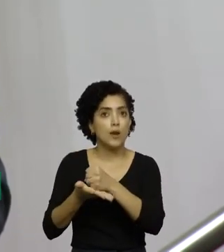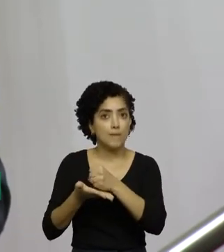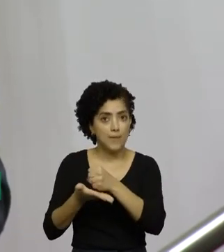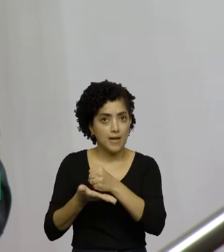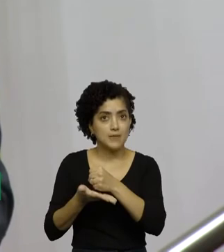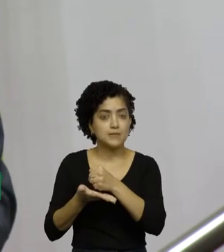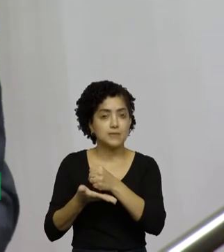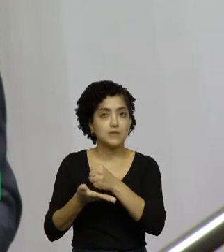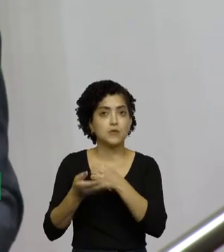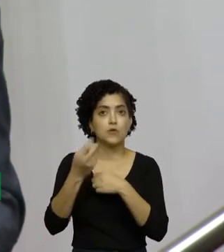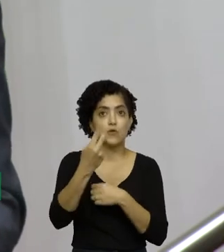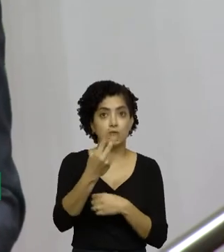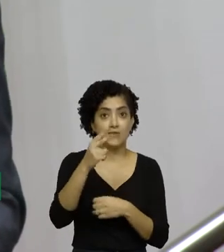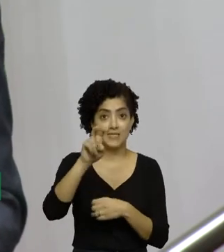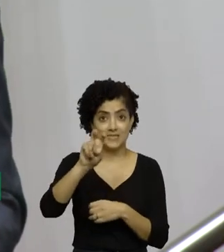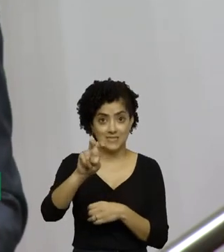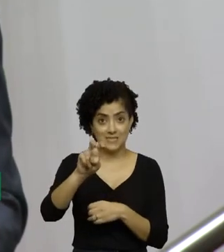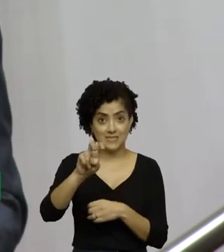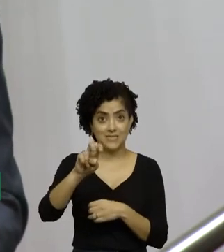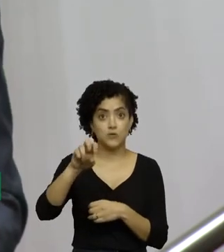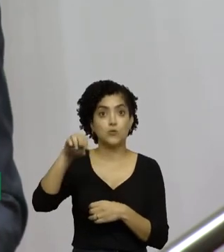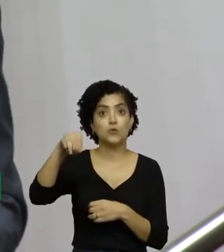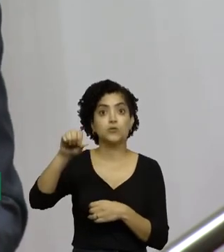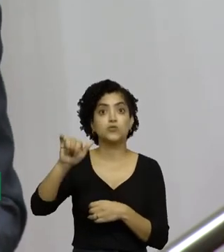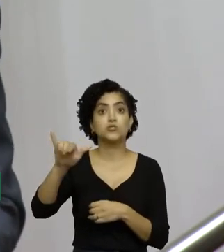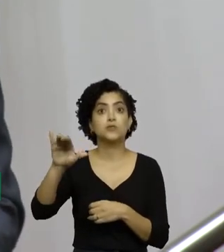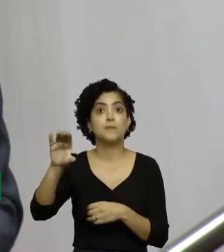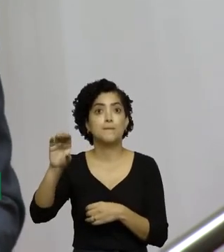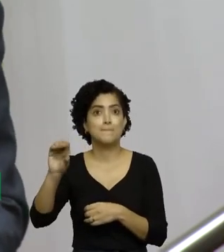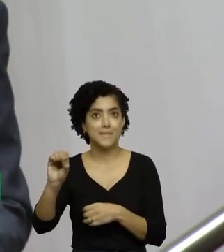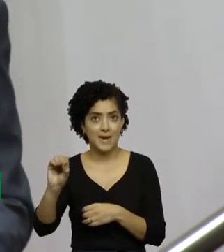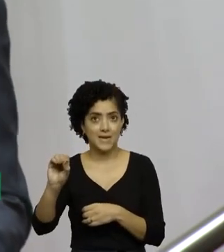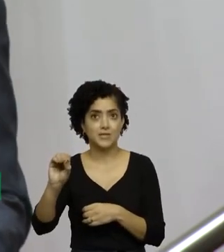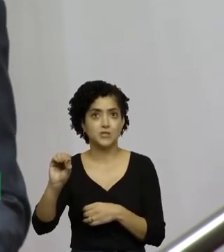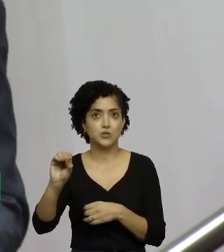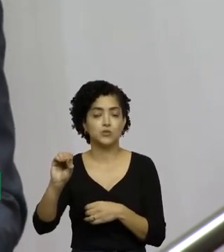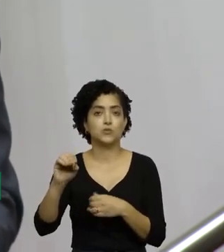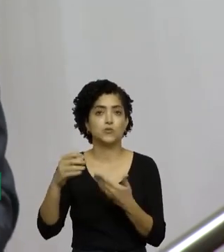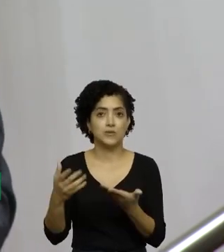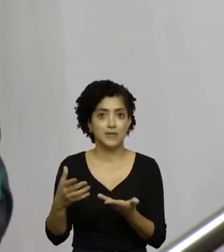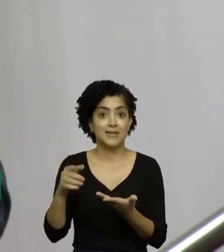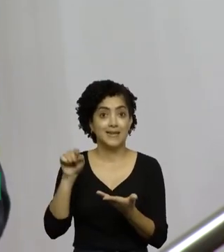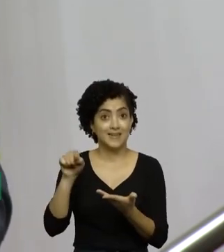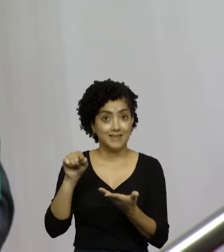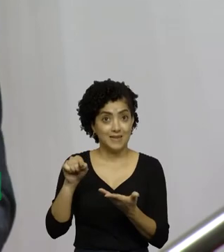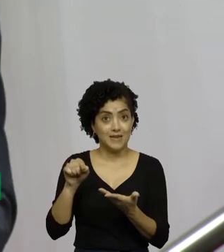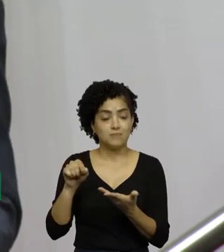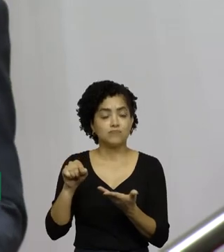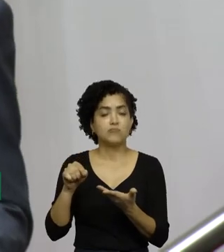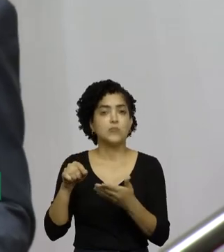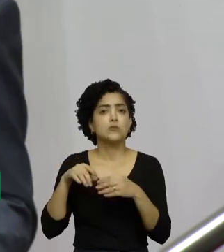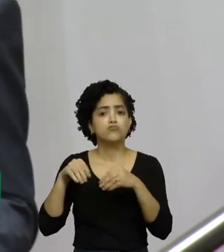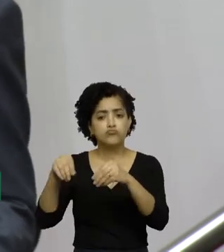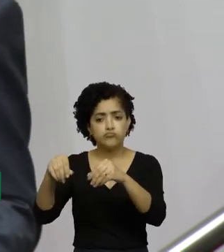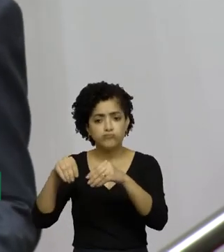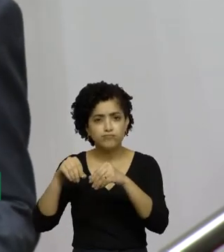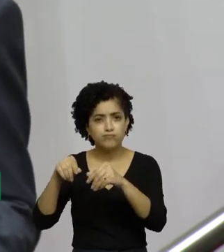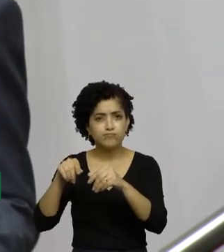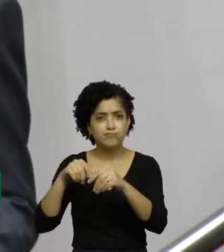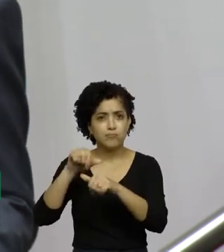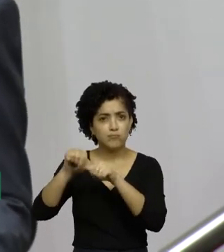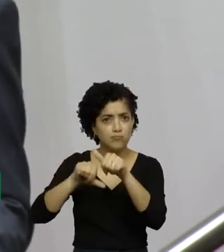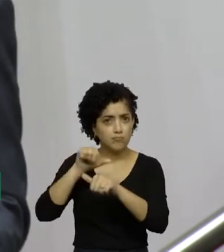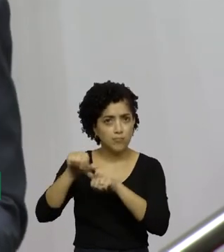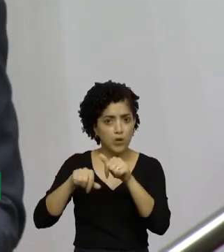25 de maio de Fraiburgo, uma escola do assentamento da reforma agrária, que trabalha a